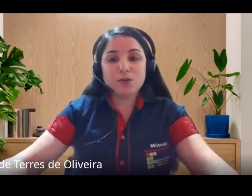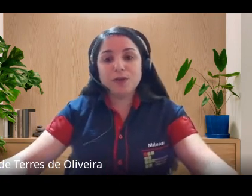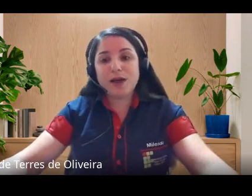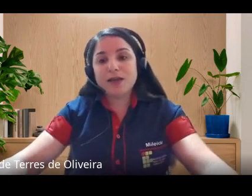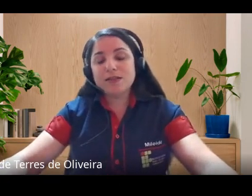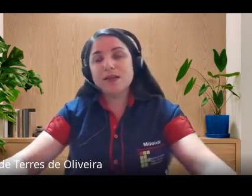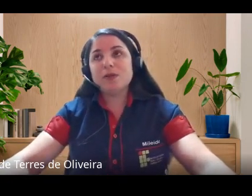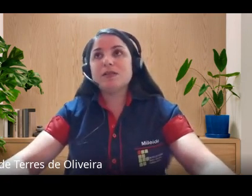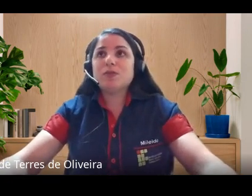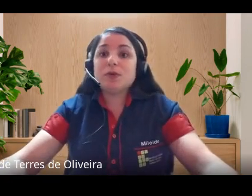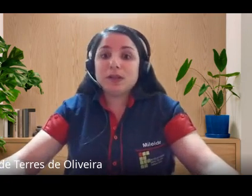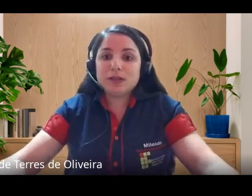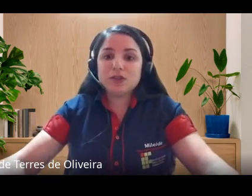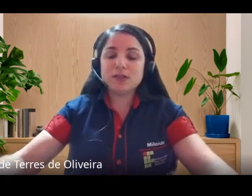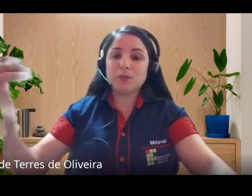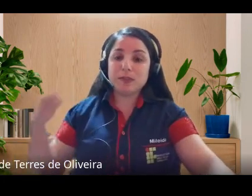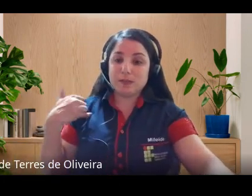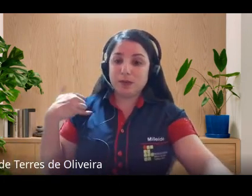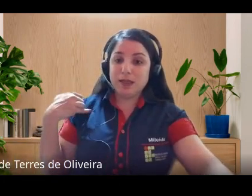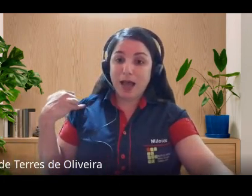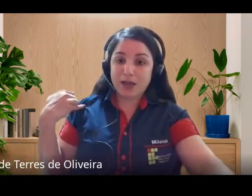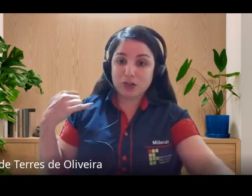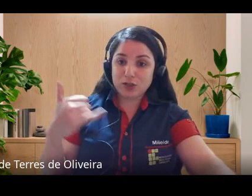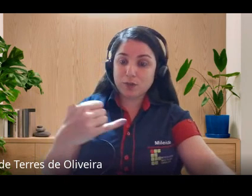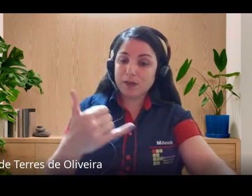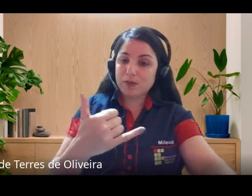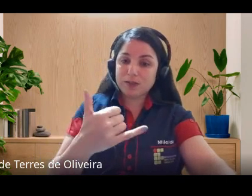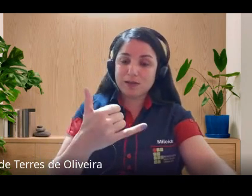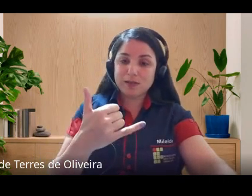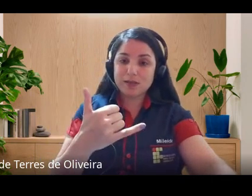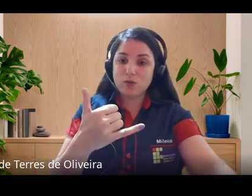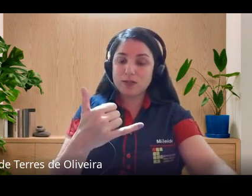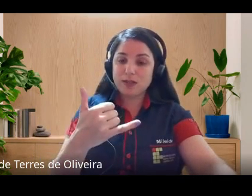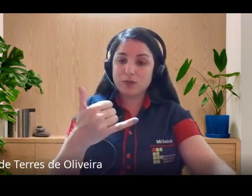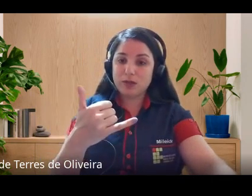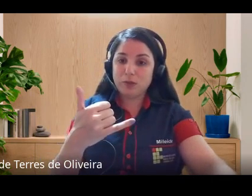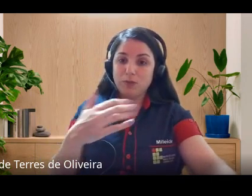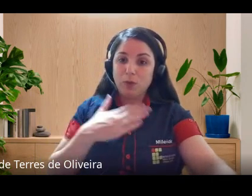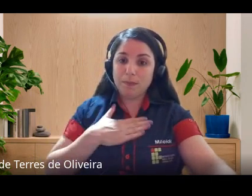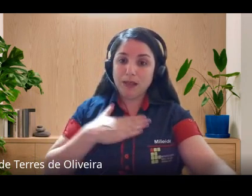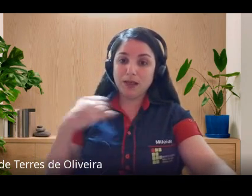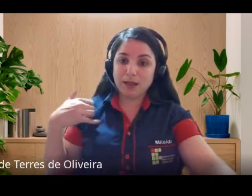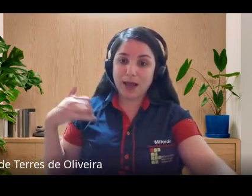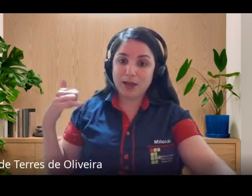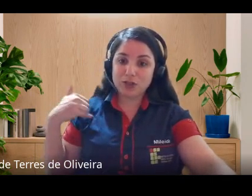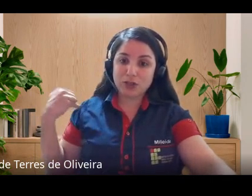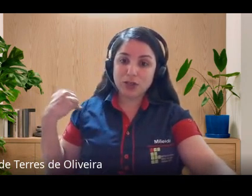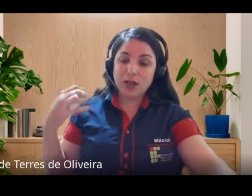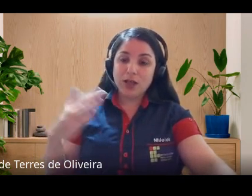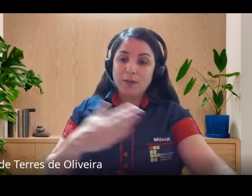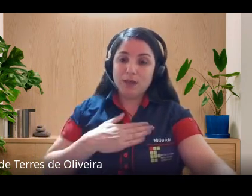faciais e corporais, né, porque são importantes. Então, por exemplo, idade, né, a gente aprendeu nas aulas anteriores ali com o dedo mínimo, ó, minha